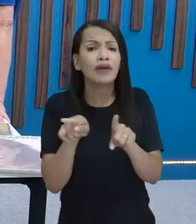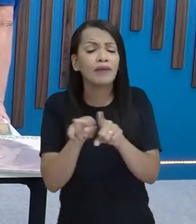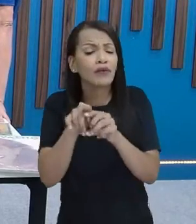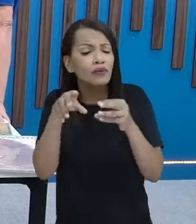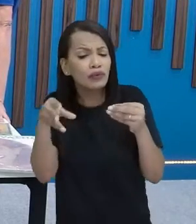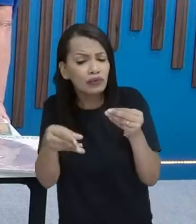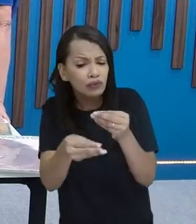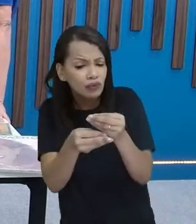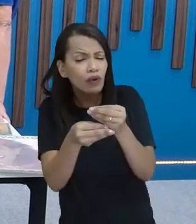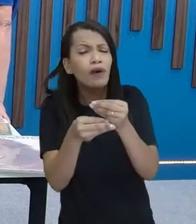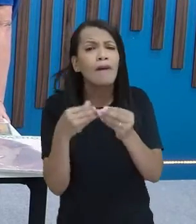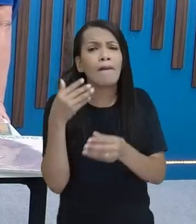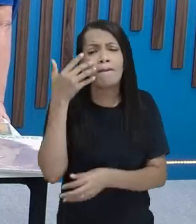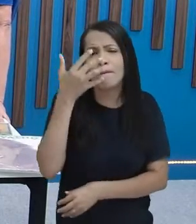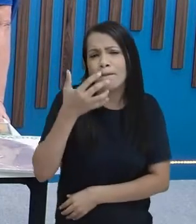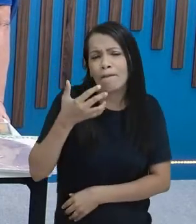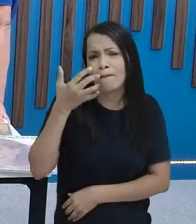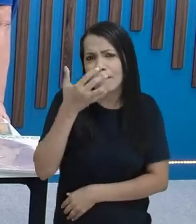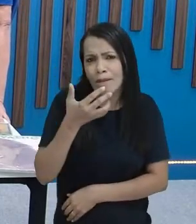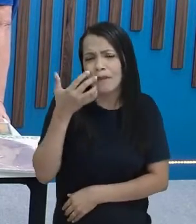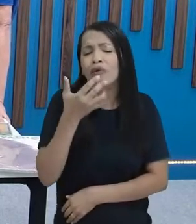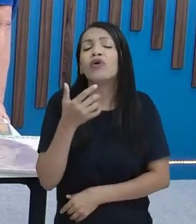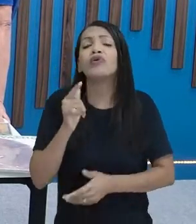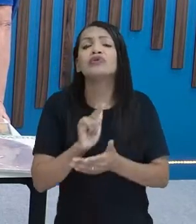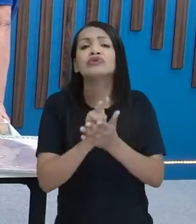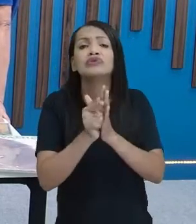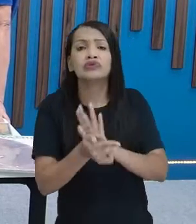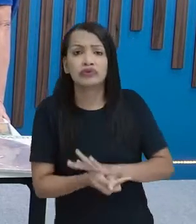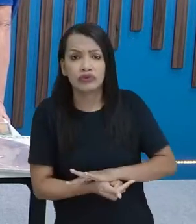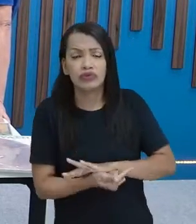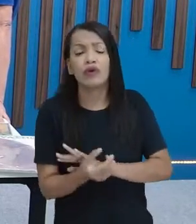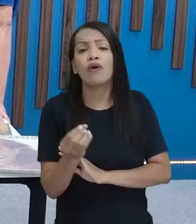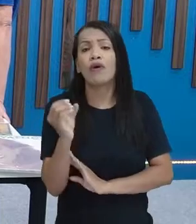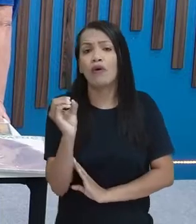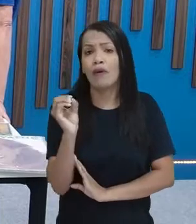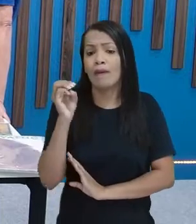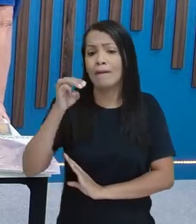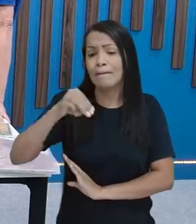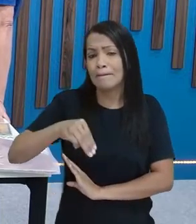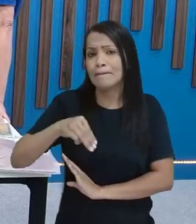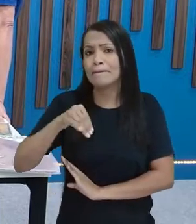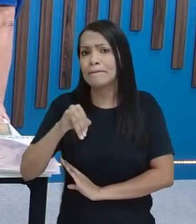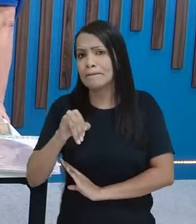como música. Esse gênero ele é chamado de world music,